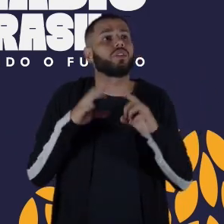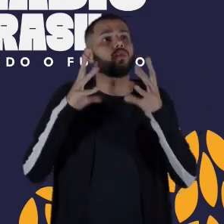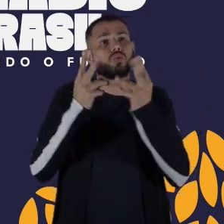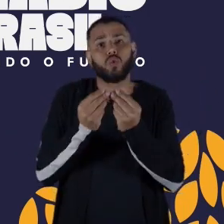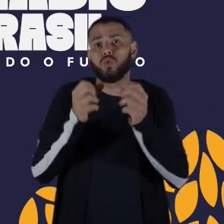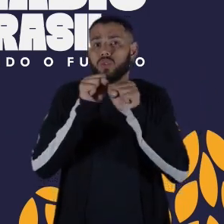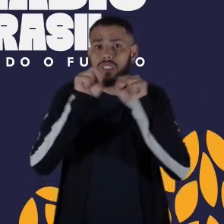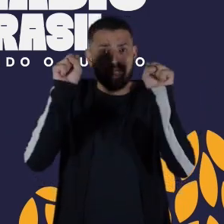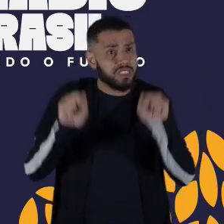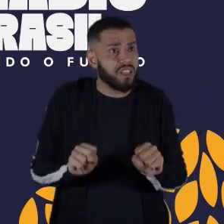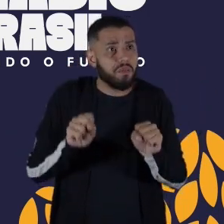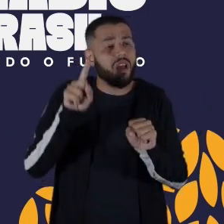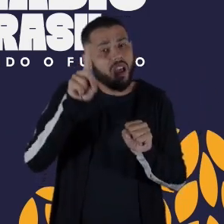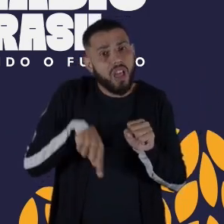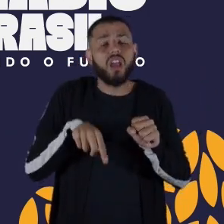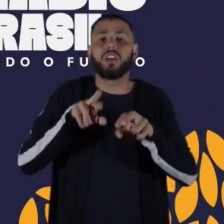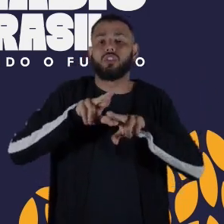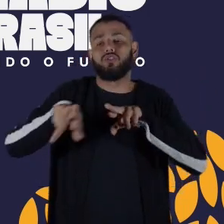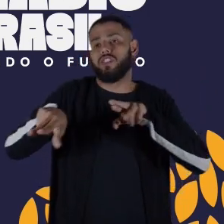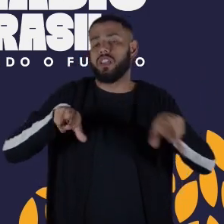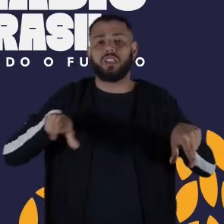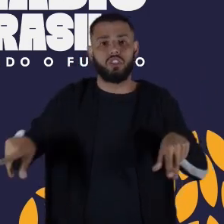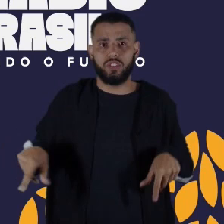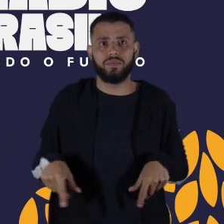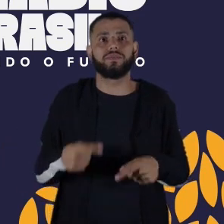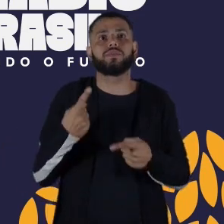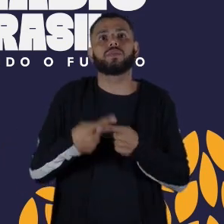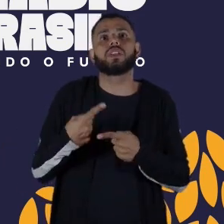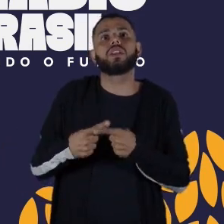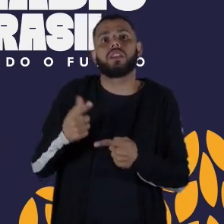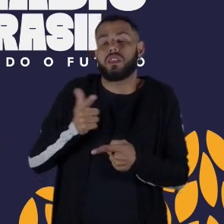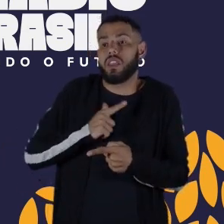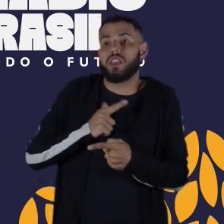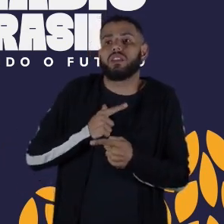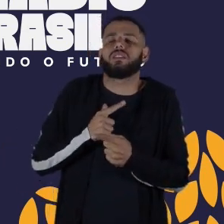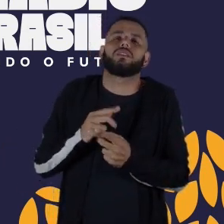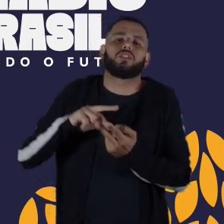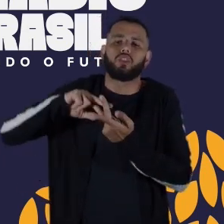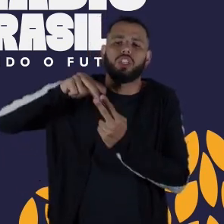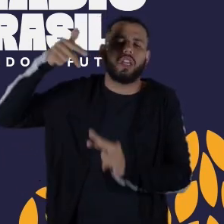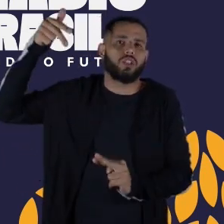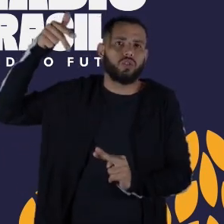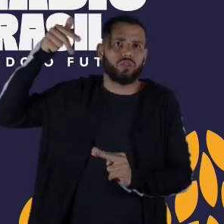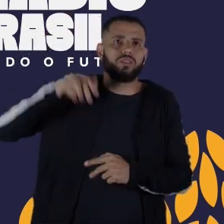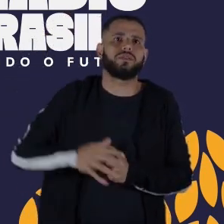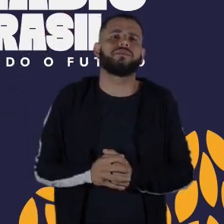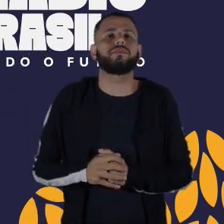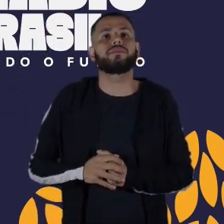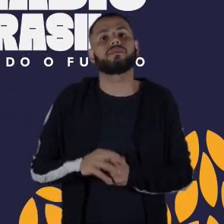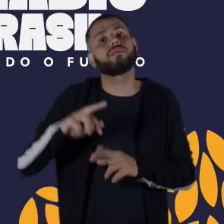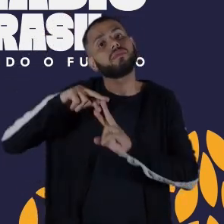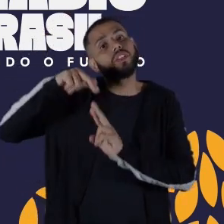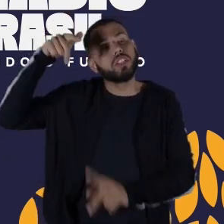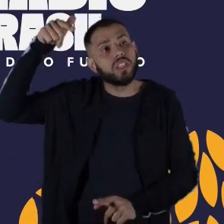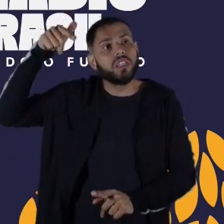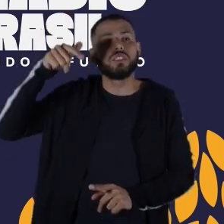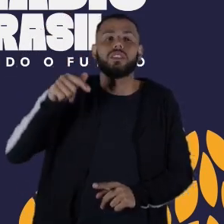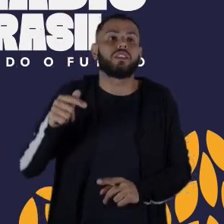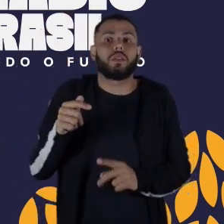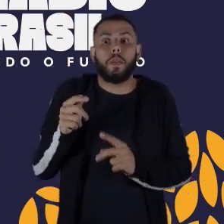são diferentes de um sujeito a outro, porque tem determinados genéticos. E a genética não é a